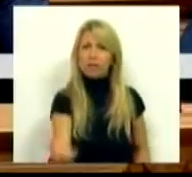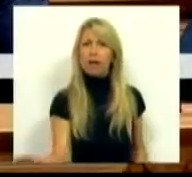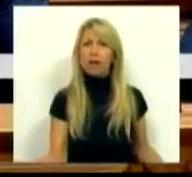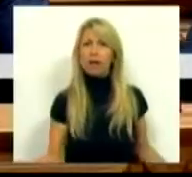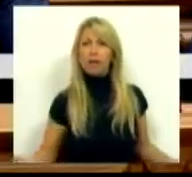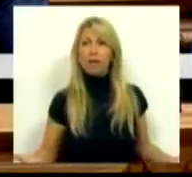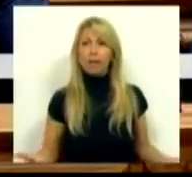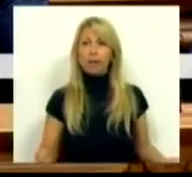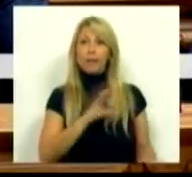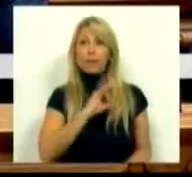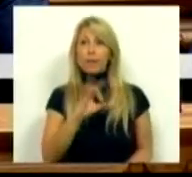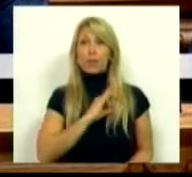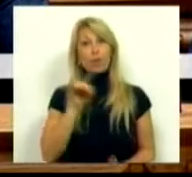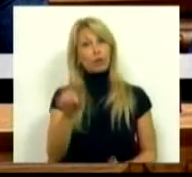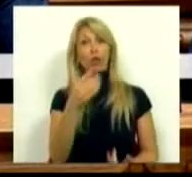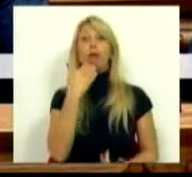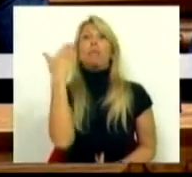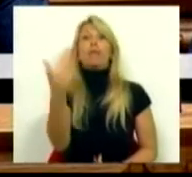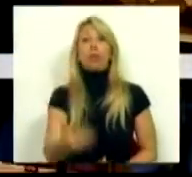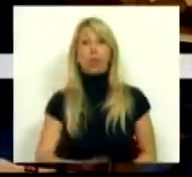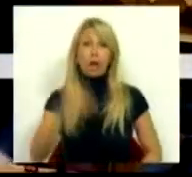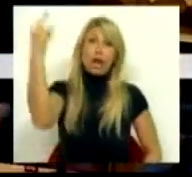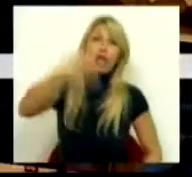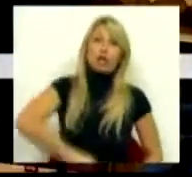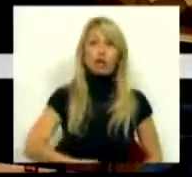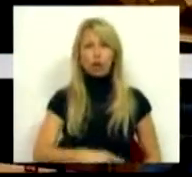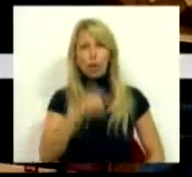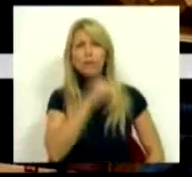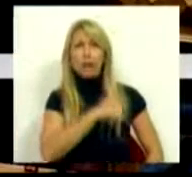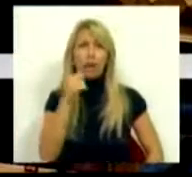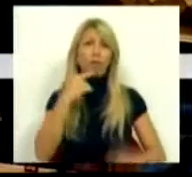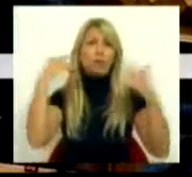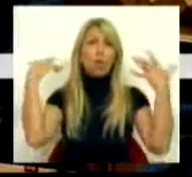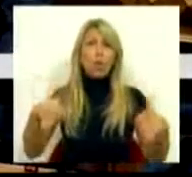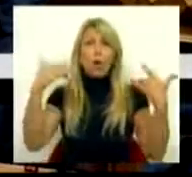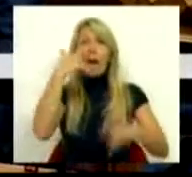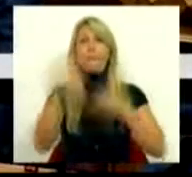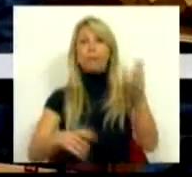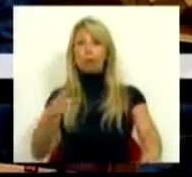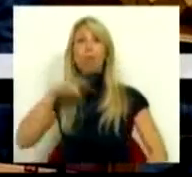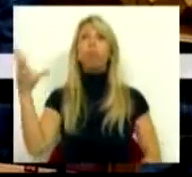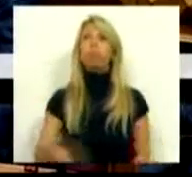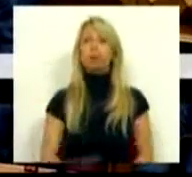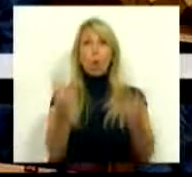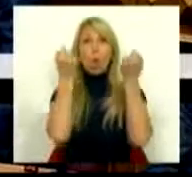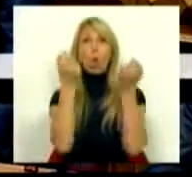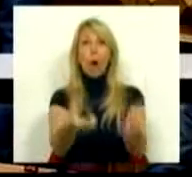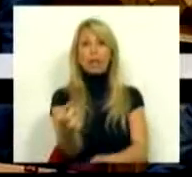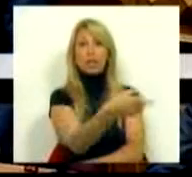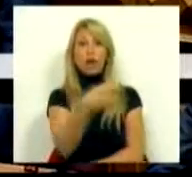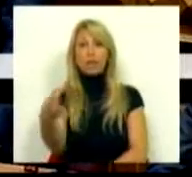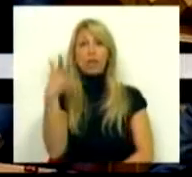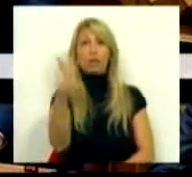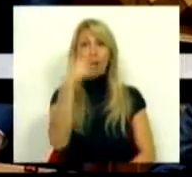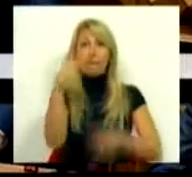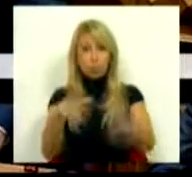O senhor que pediu, o senhor que exigiu pesados sacrifícios aos portugueses, que tem quase 900 mil